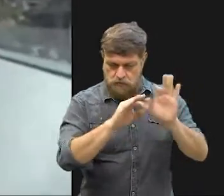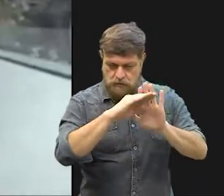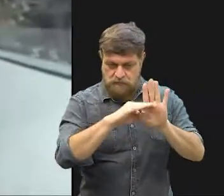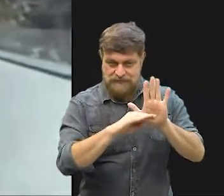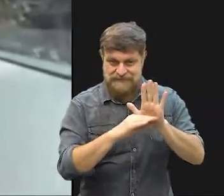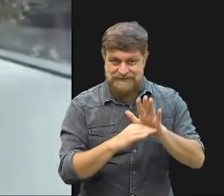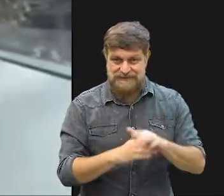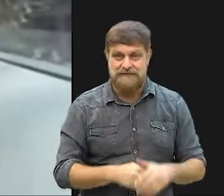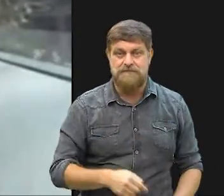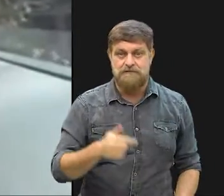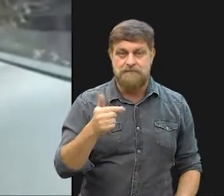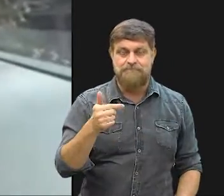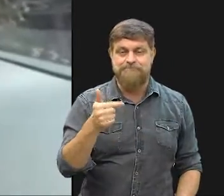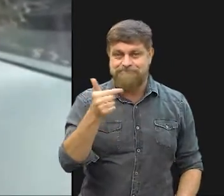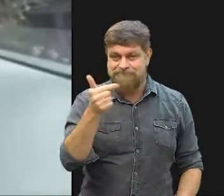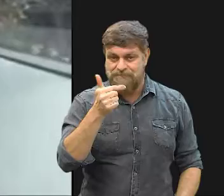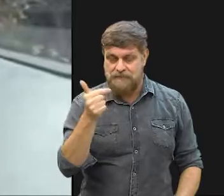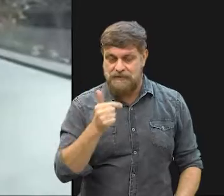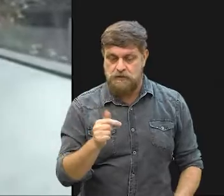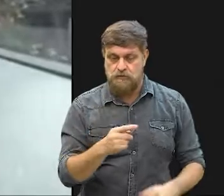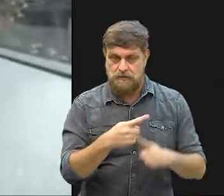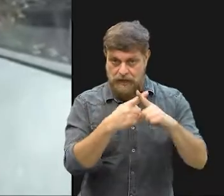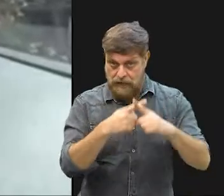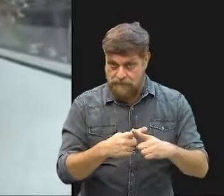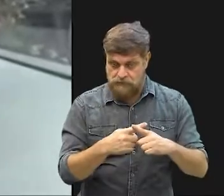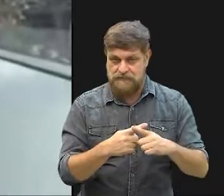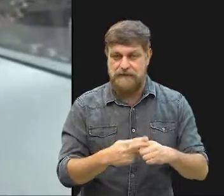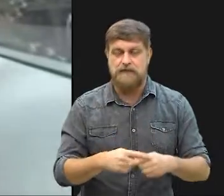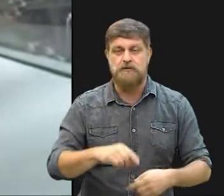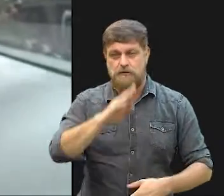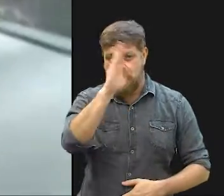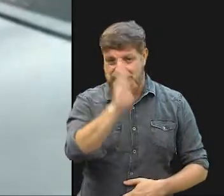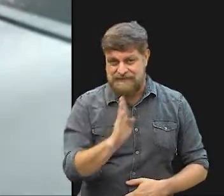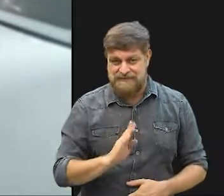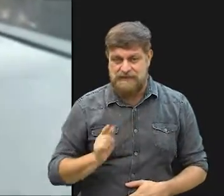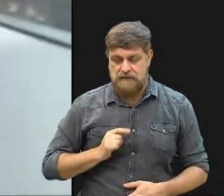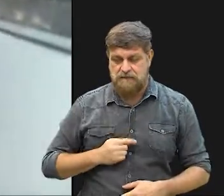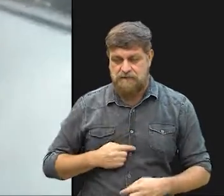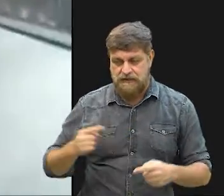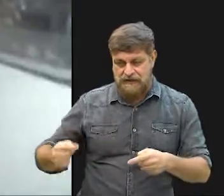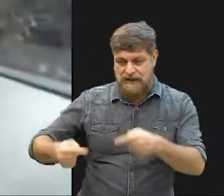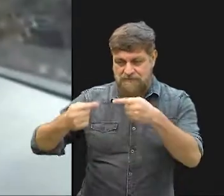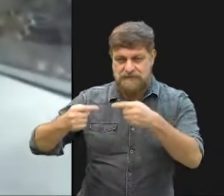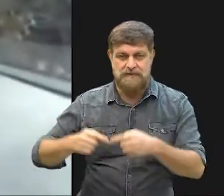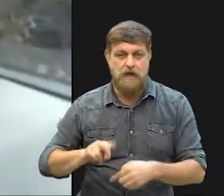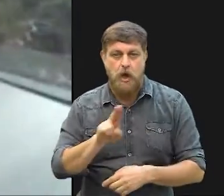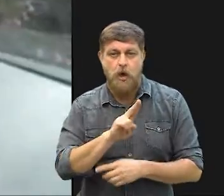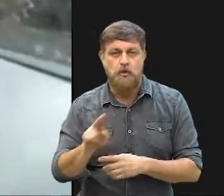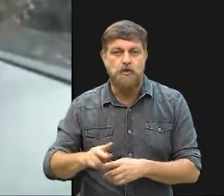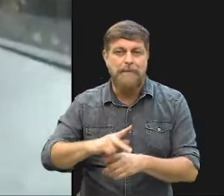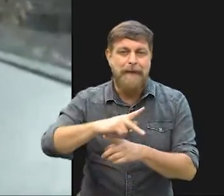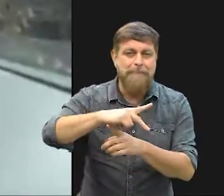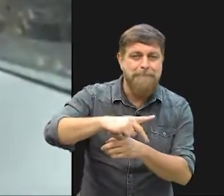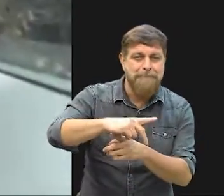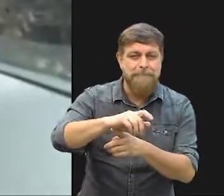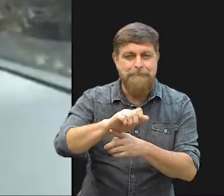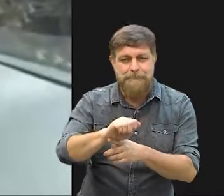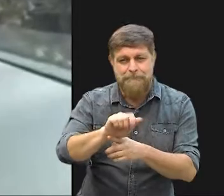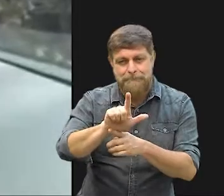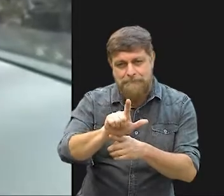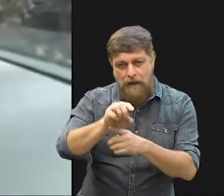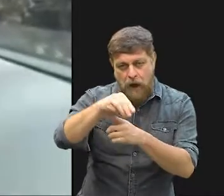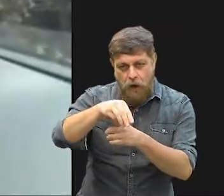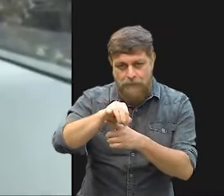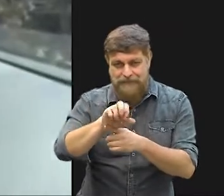equipe vice-campeã brasileira, uma equipe que vai disputar a Libertadores. O nome é Palmeiras, mas acontece aí